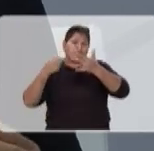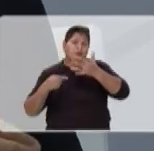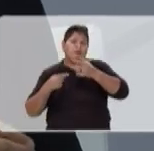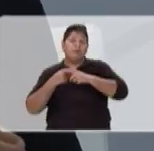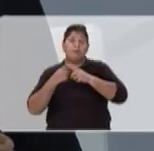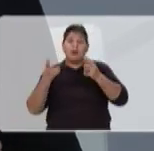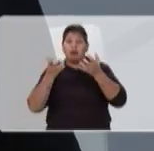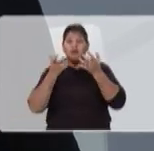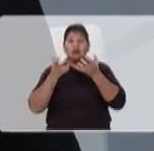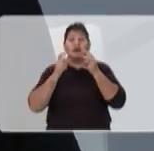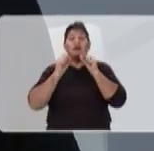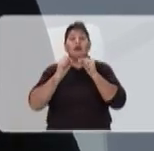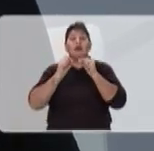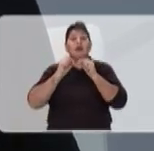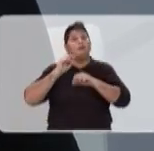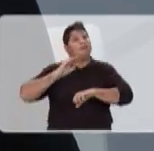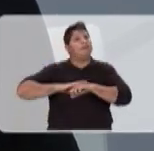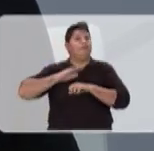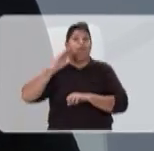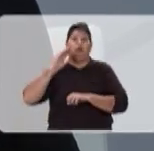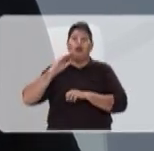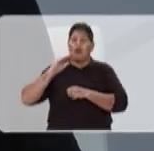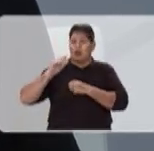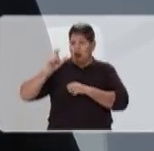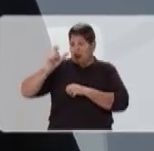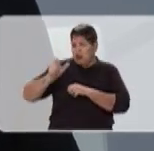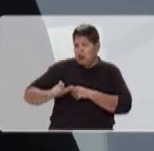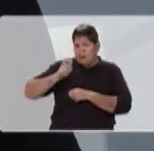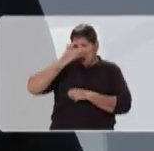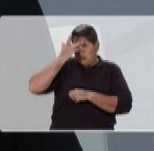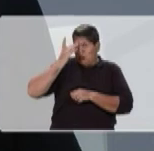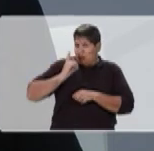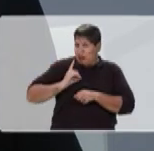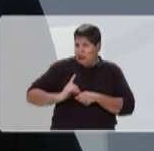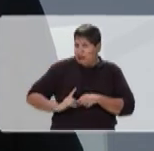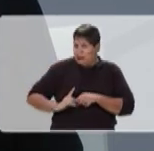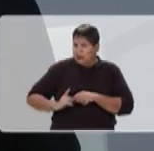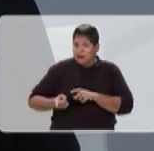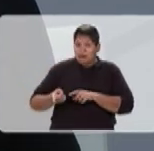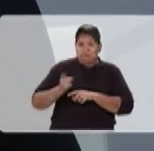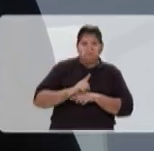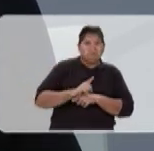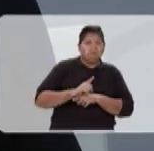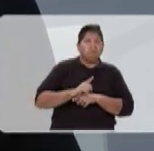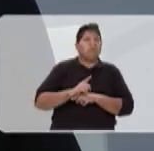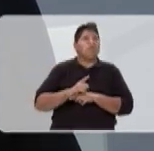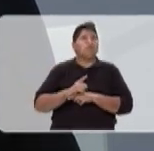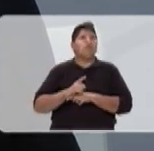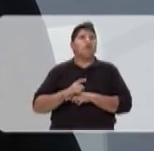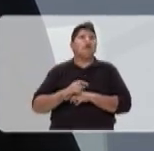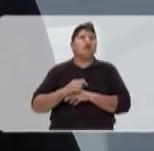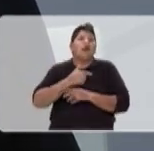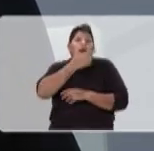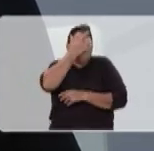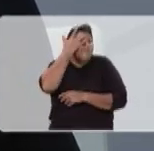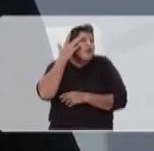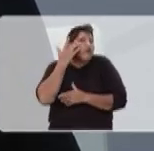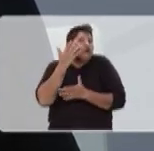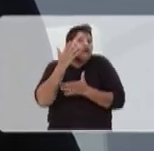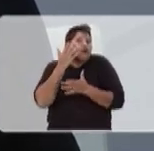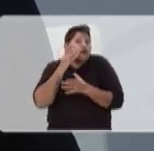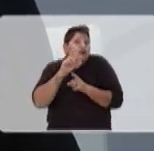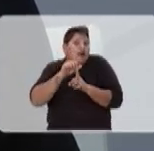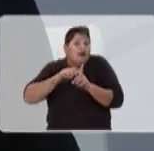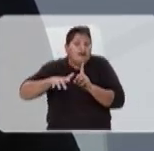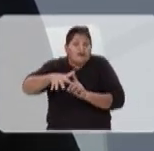seja uma associação à qual ela pertença, ou a um sindicato ao qual ela